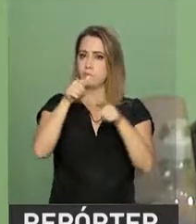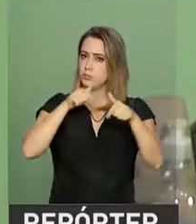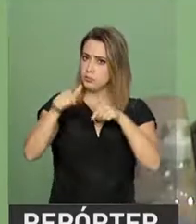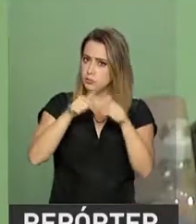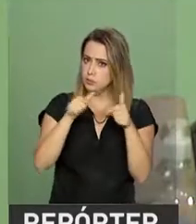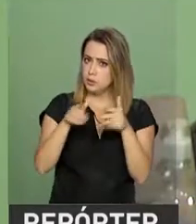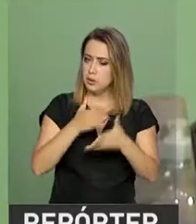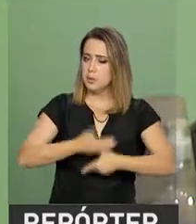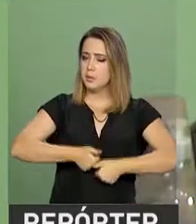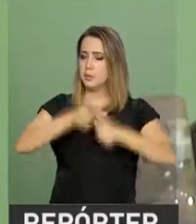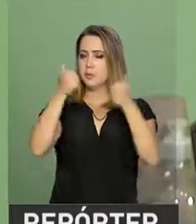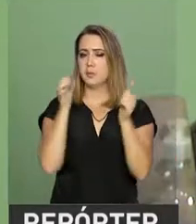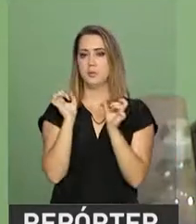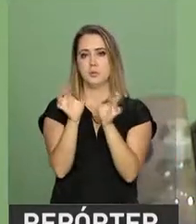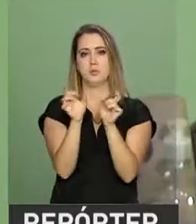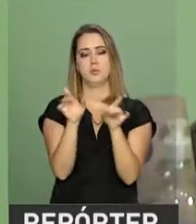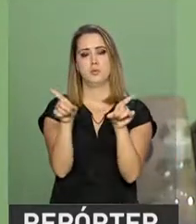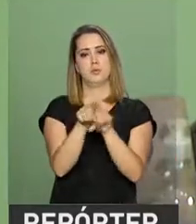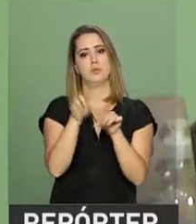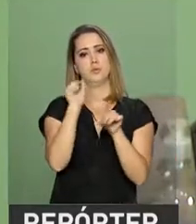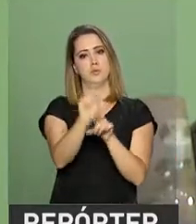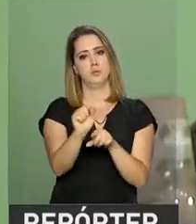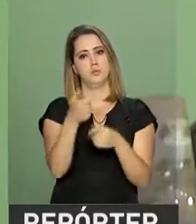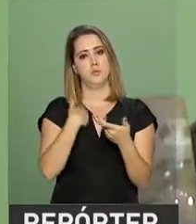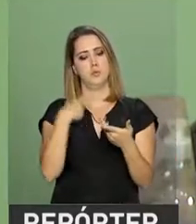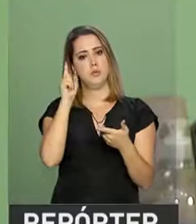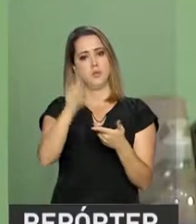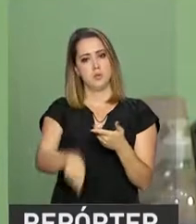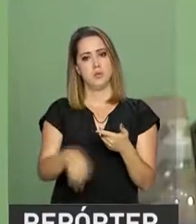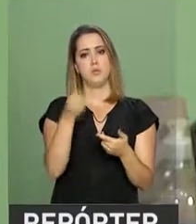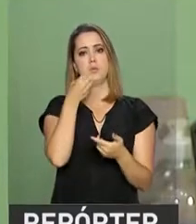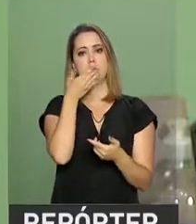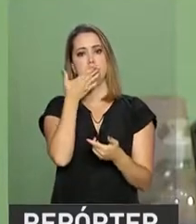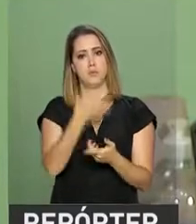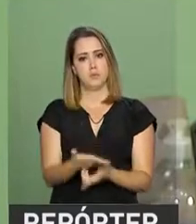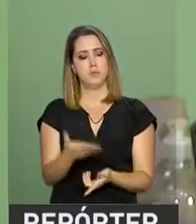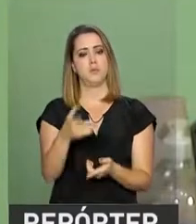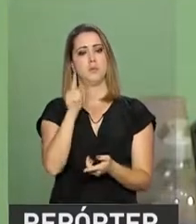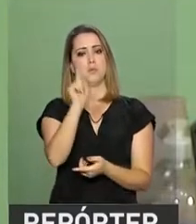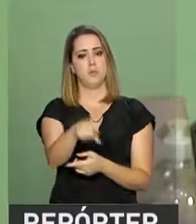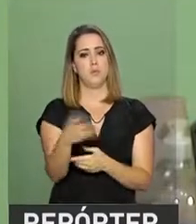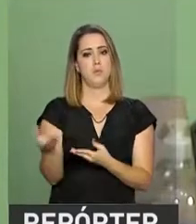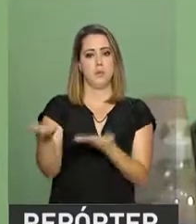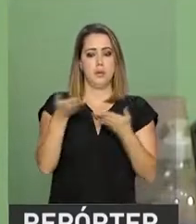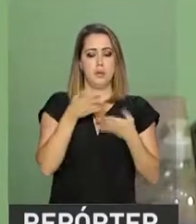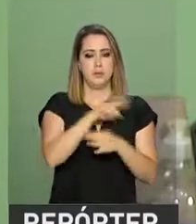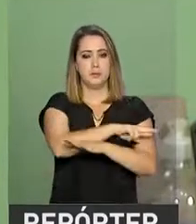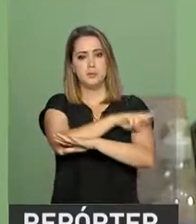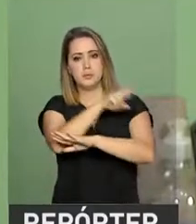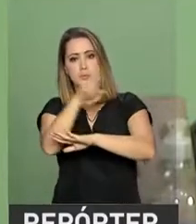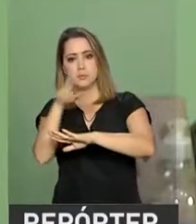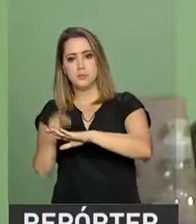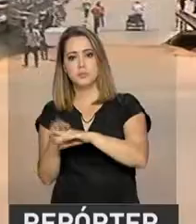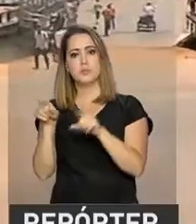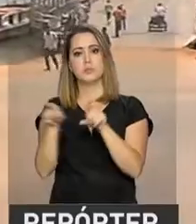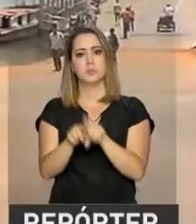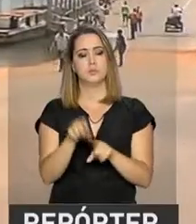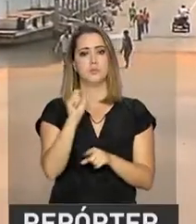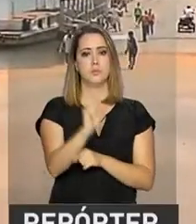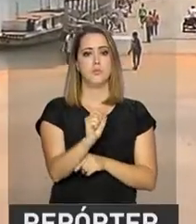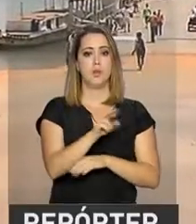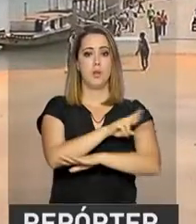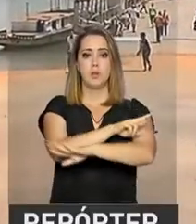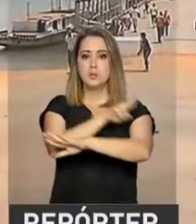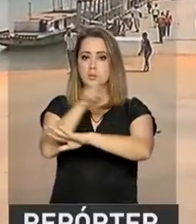o comércio local então vai ser bem positivo a vinda dessa ponte a construção da ponte a